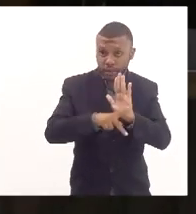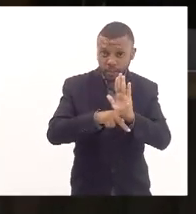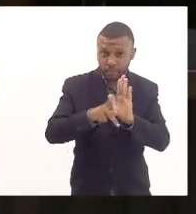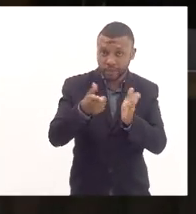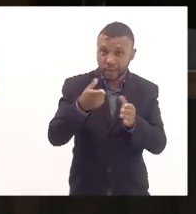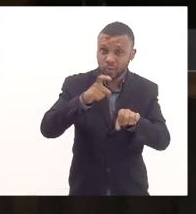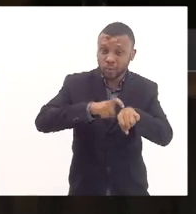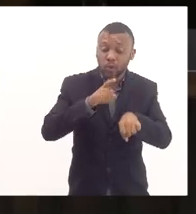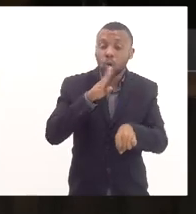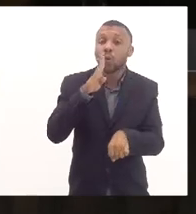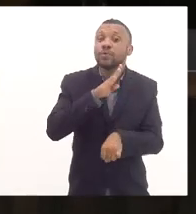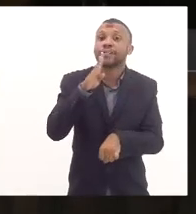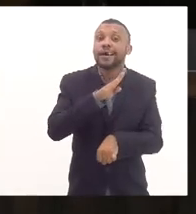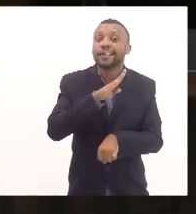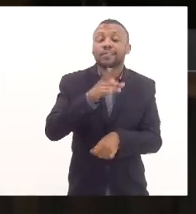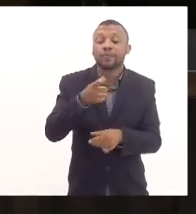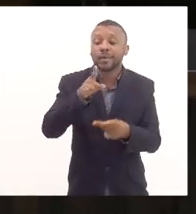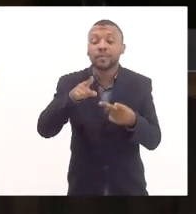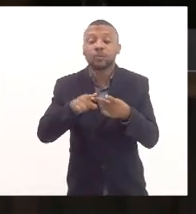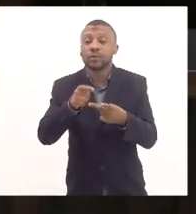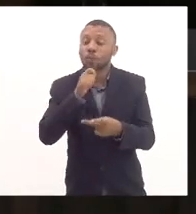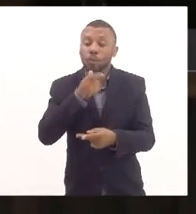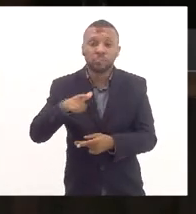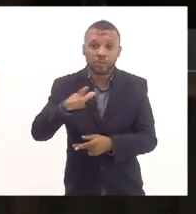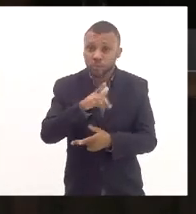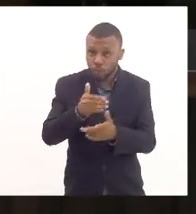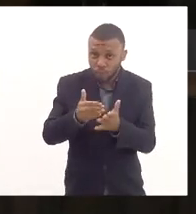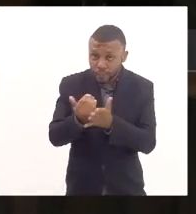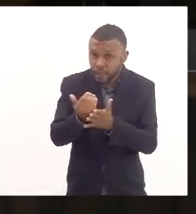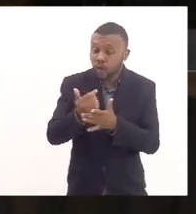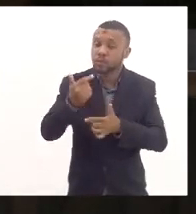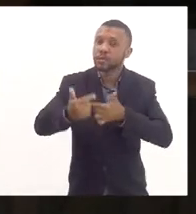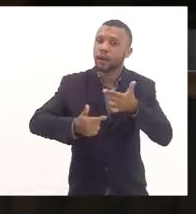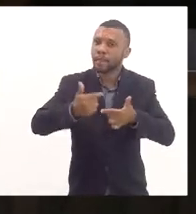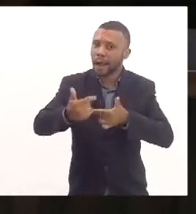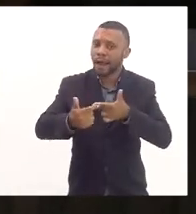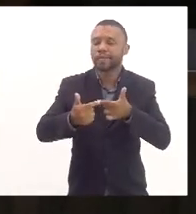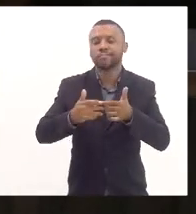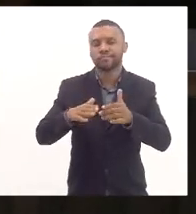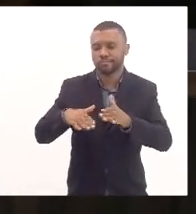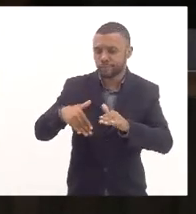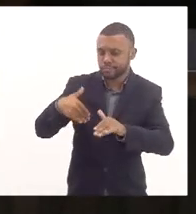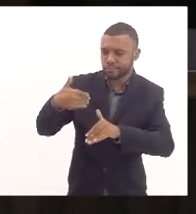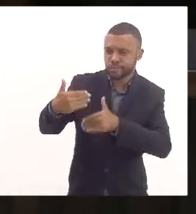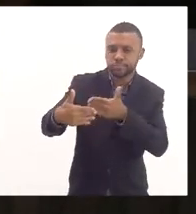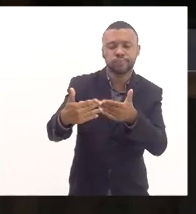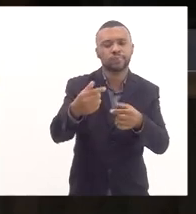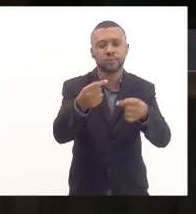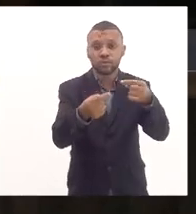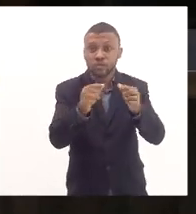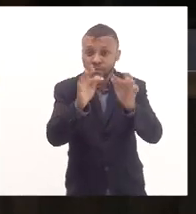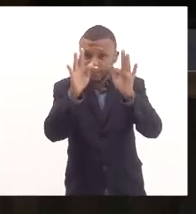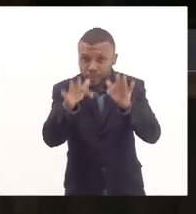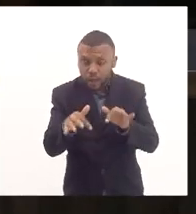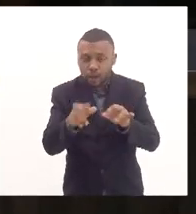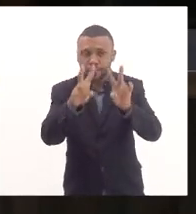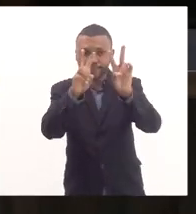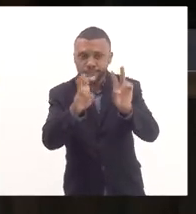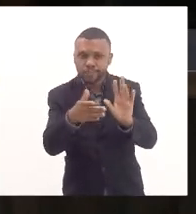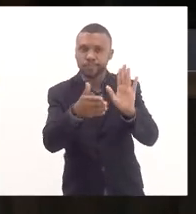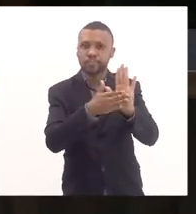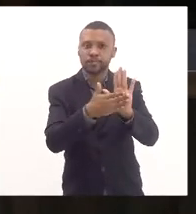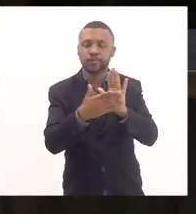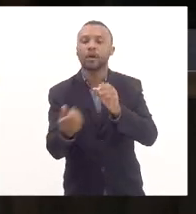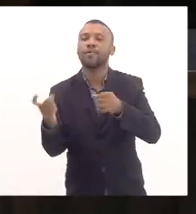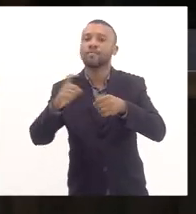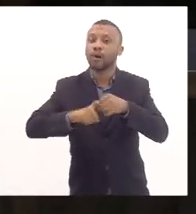então eu vou fazer o seguinte eu vou chamar os trabalhos a ordem vou avançar na pauta e dá o final da pauta eu volto no